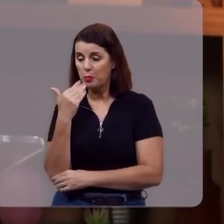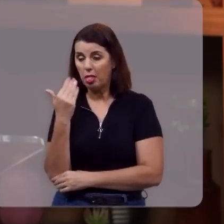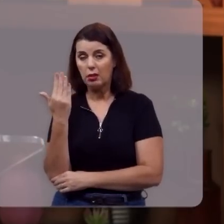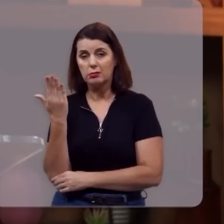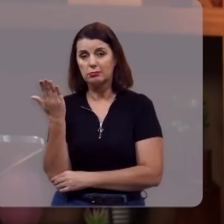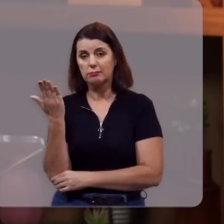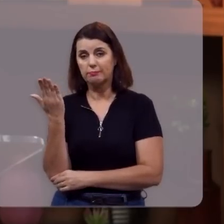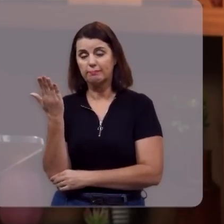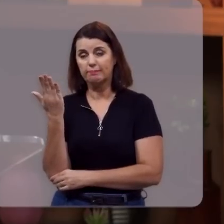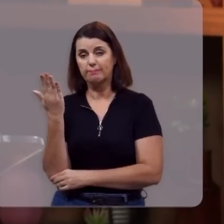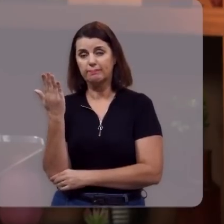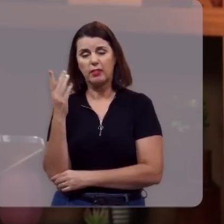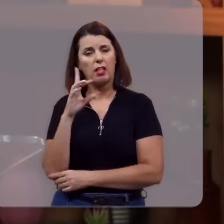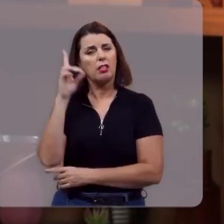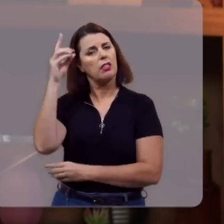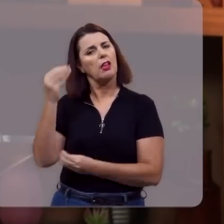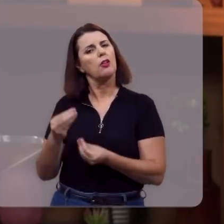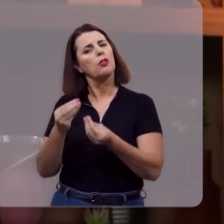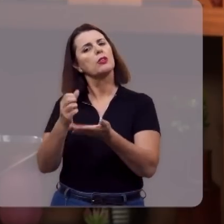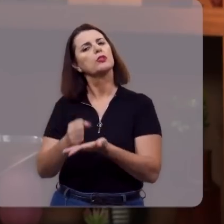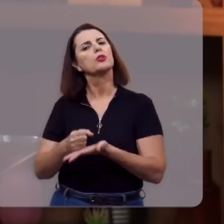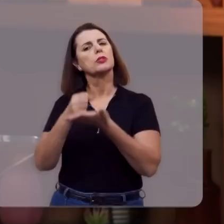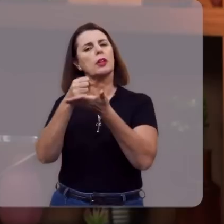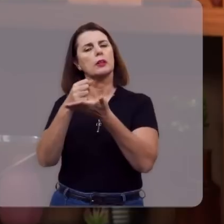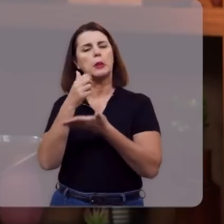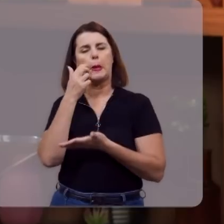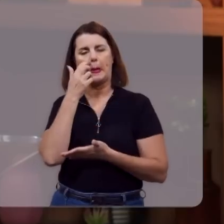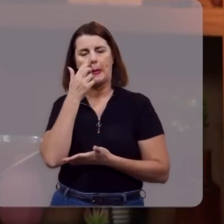mantimento. É Deus quem nos sustenta.